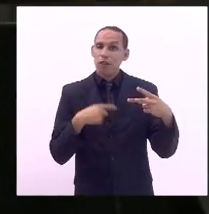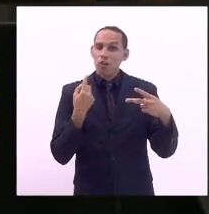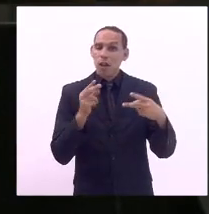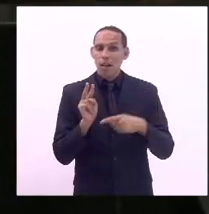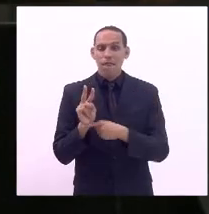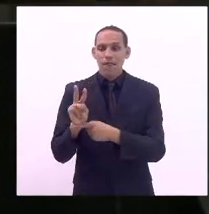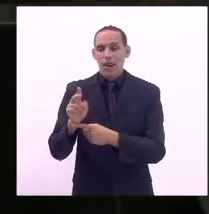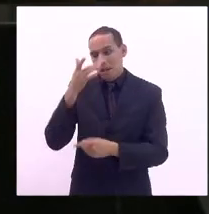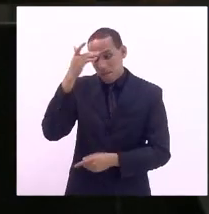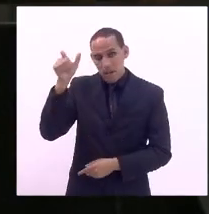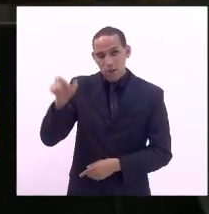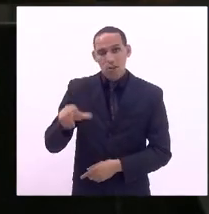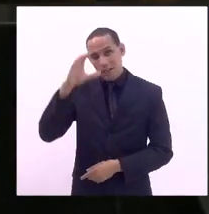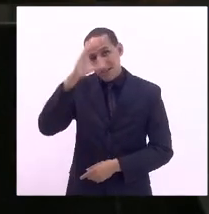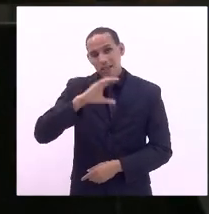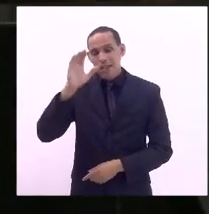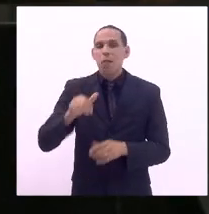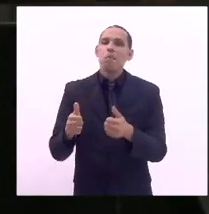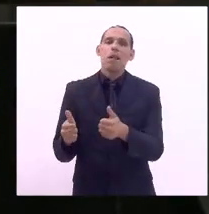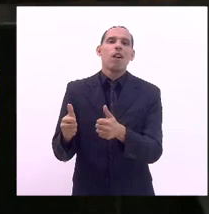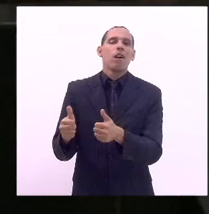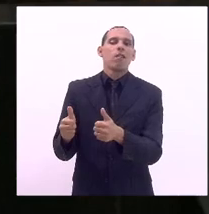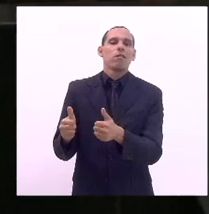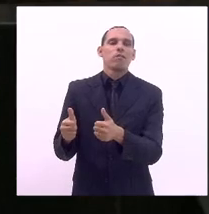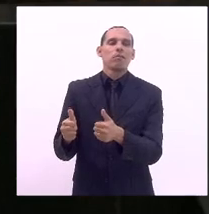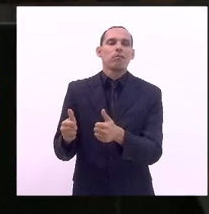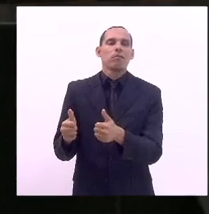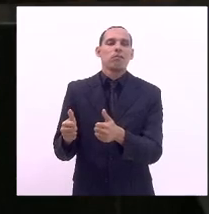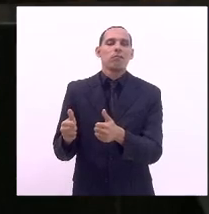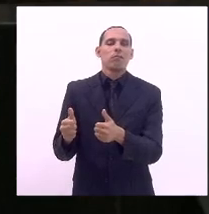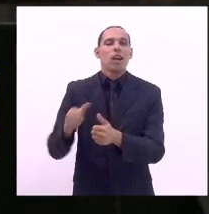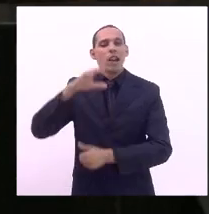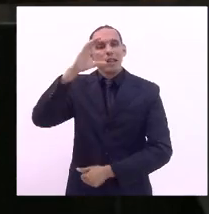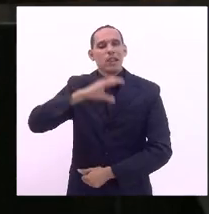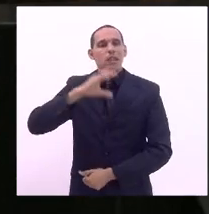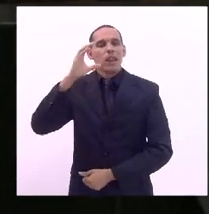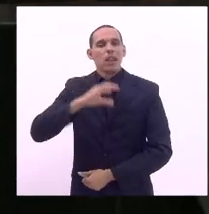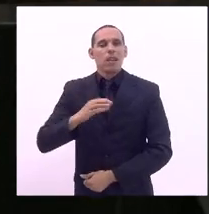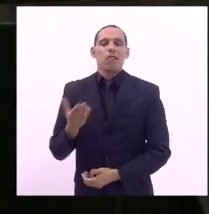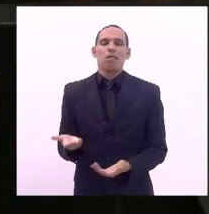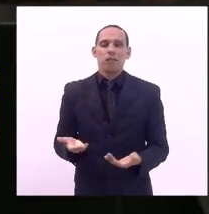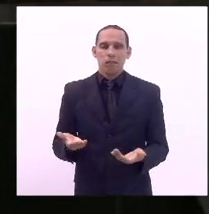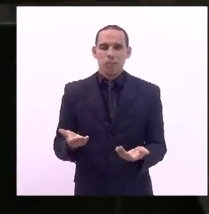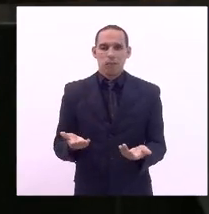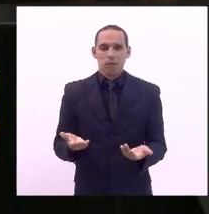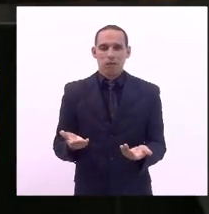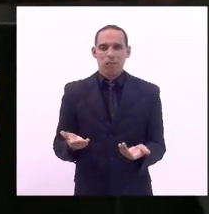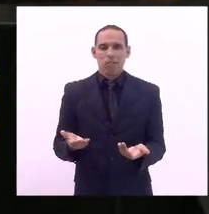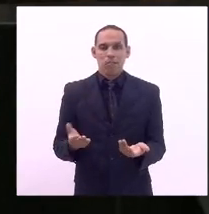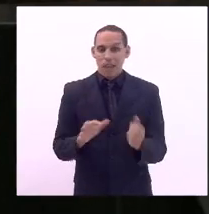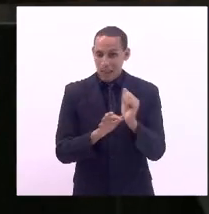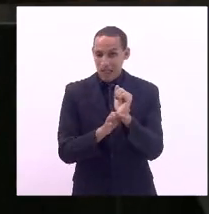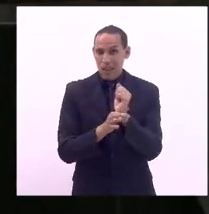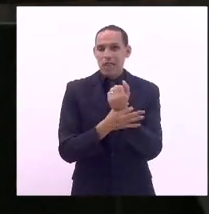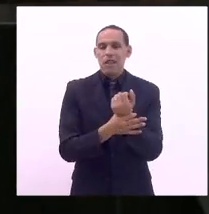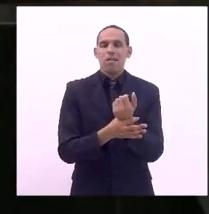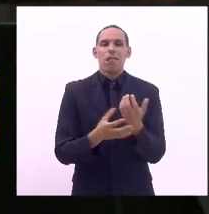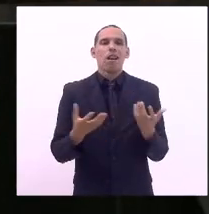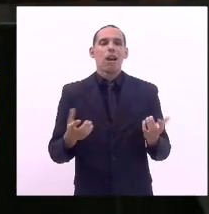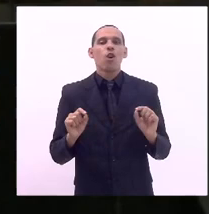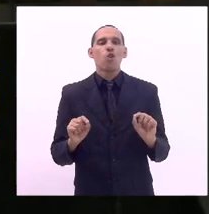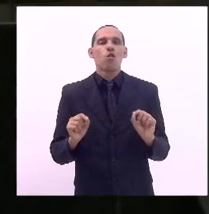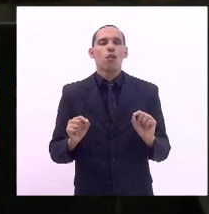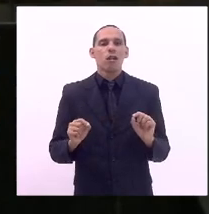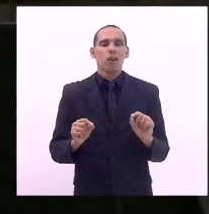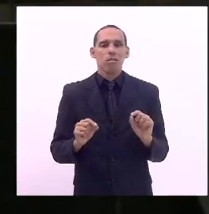o cidadão de bem. Estamos defendendo, sim, ao cidadão que quer garantir também a sua segurança.